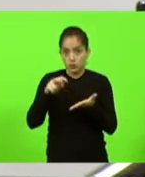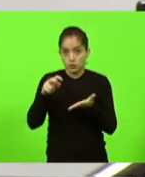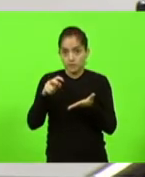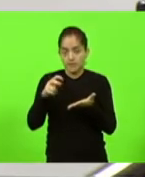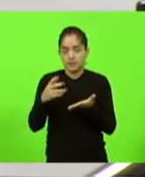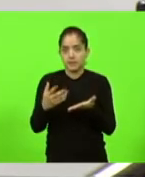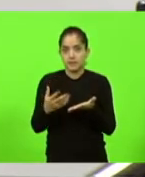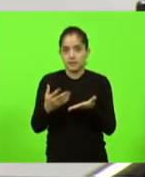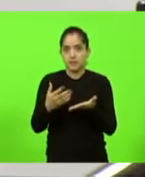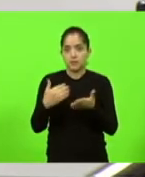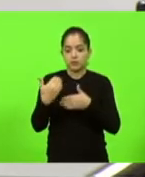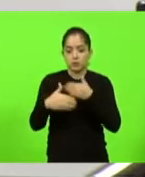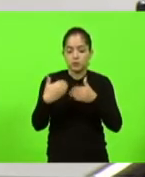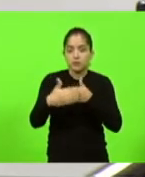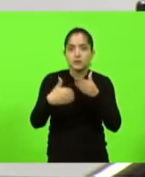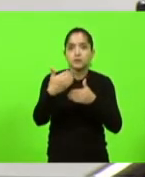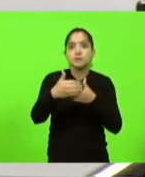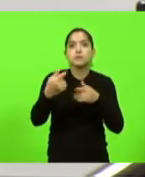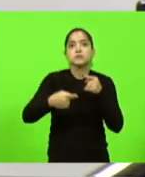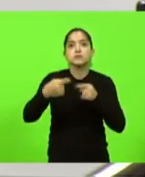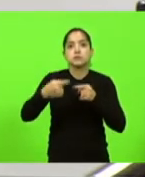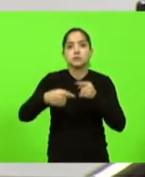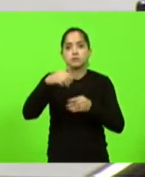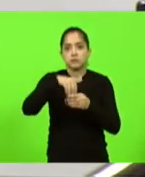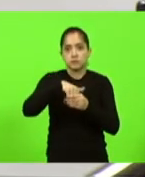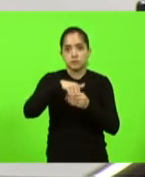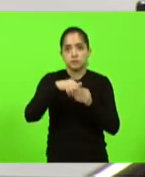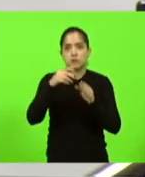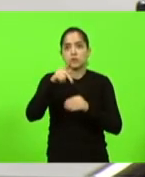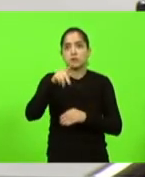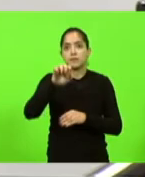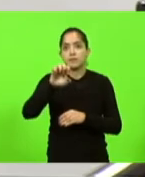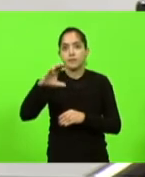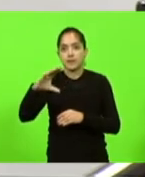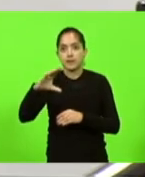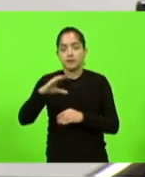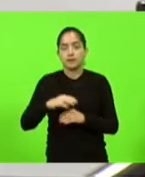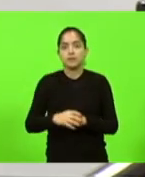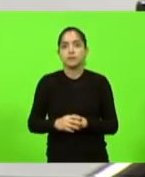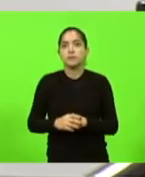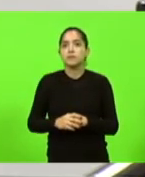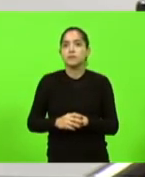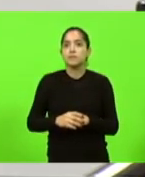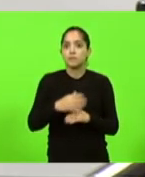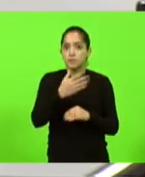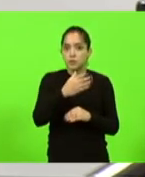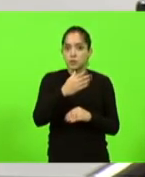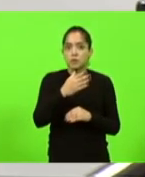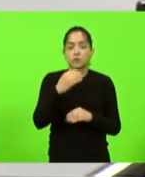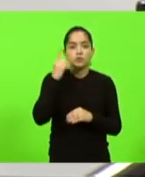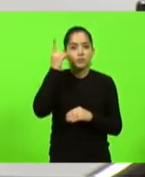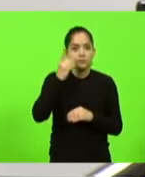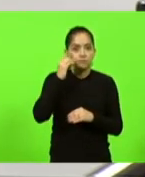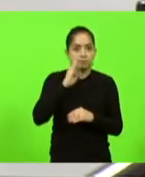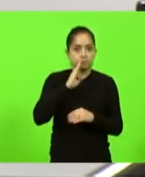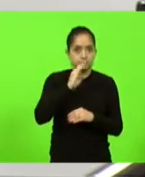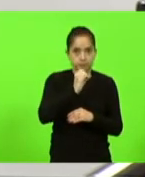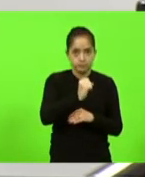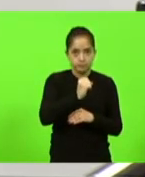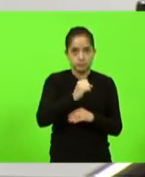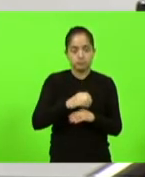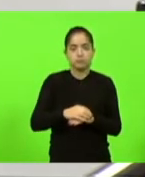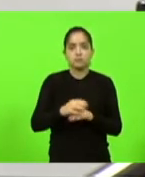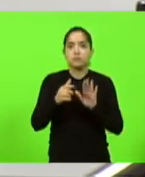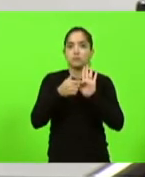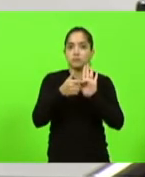quando da tramitação, da discussão e votação da PEC, o deputado Bruno Souza, ele apresentou